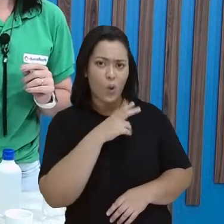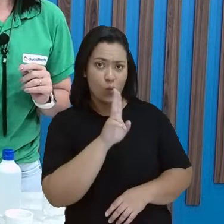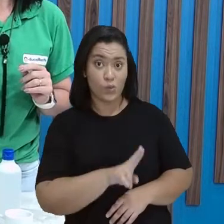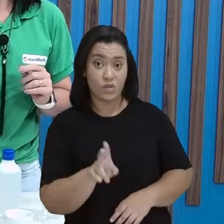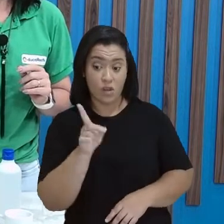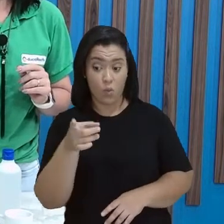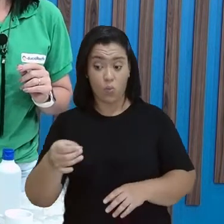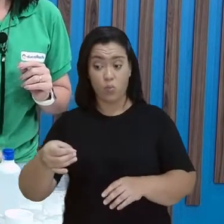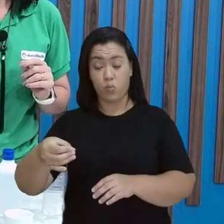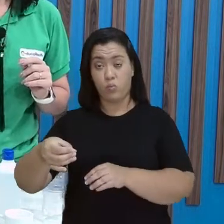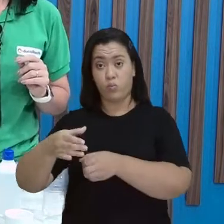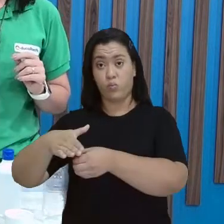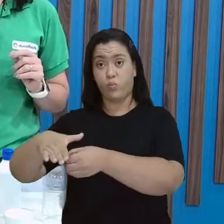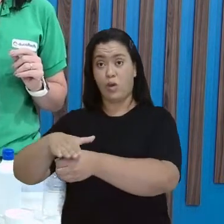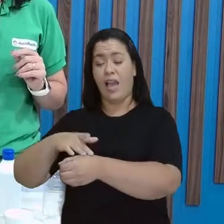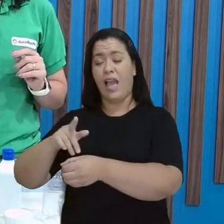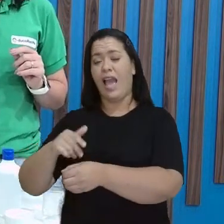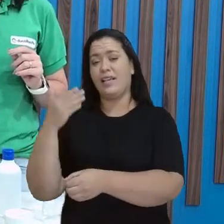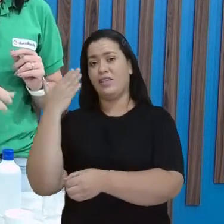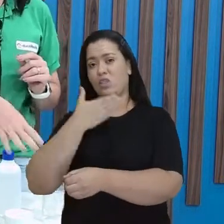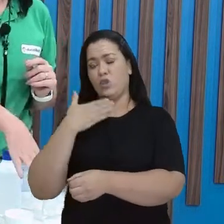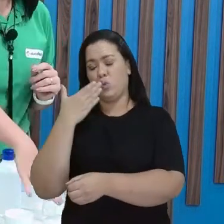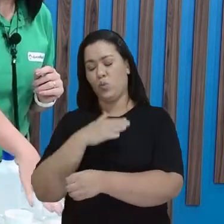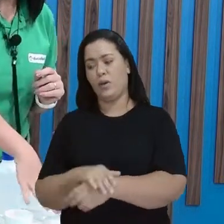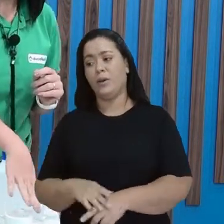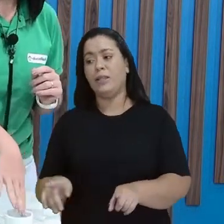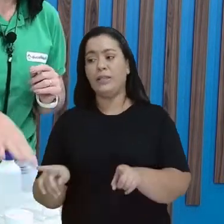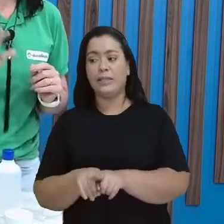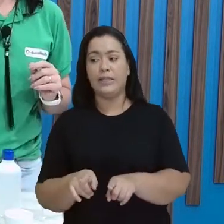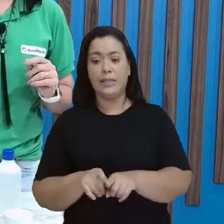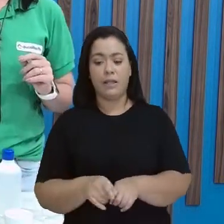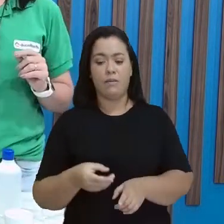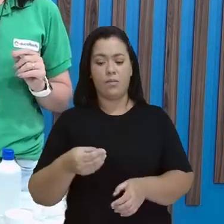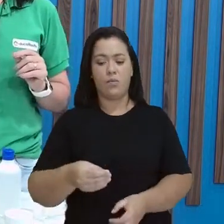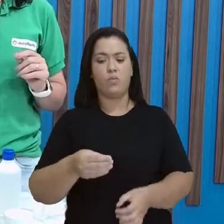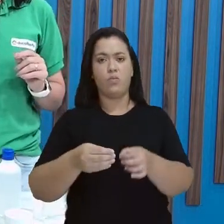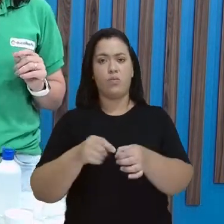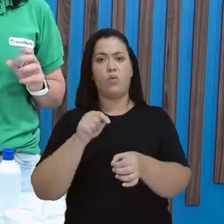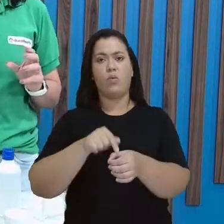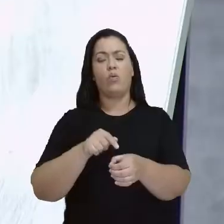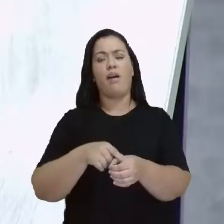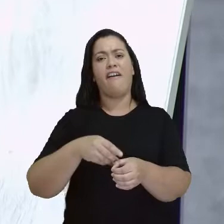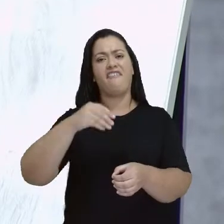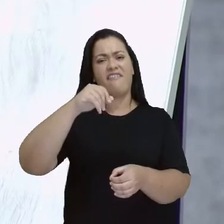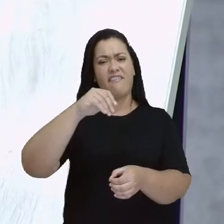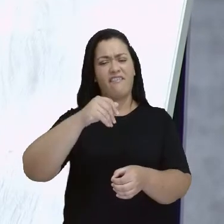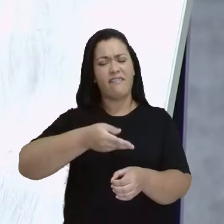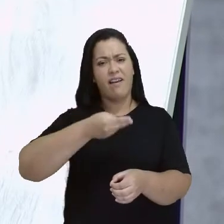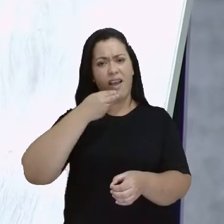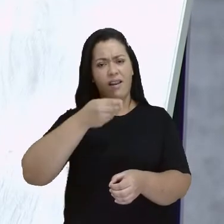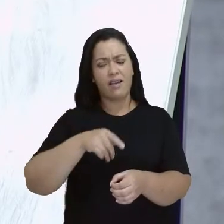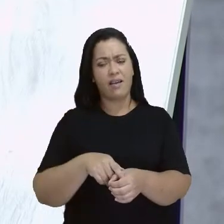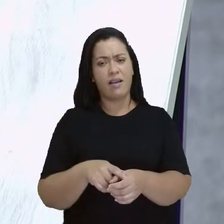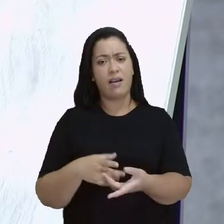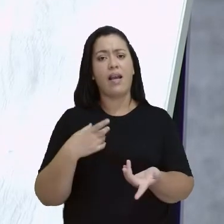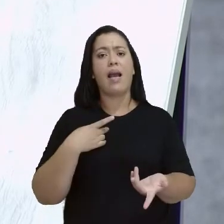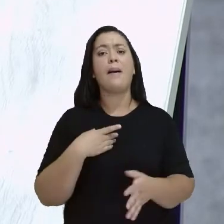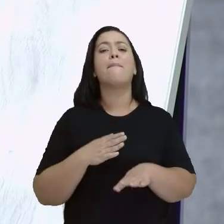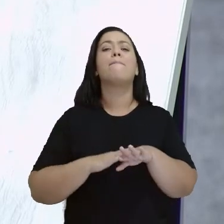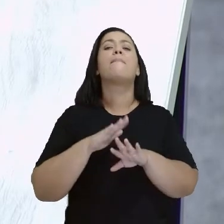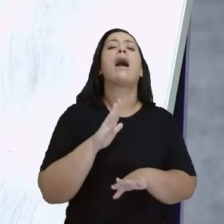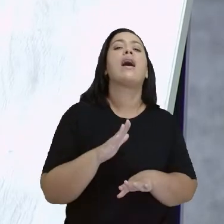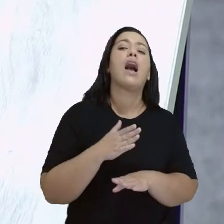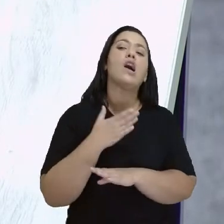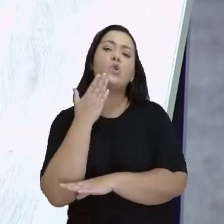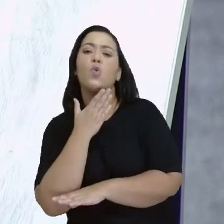de açúcar e uma xícara de farinha, eu vou ter mais açúcar ou mais